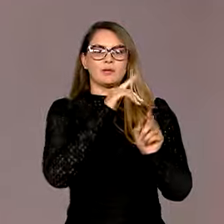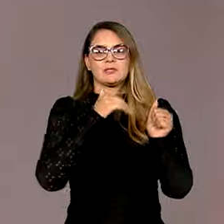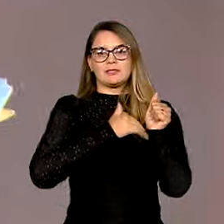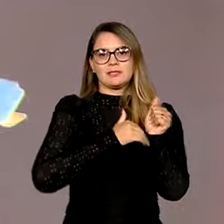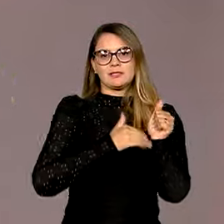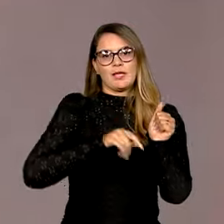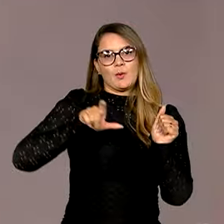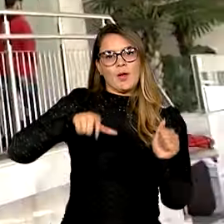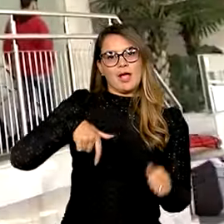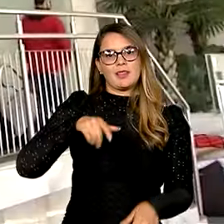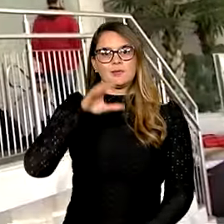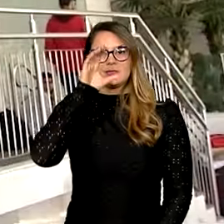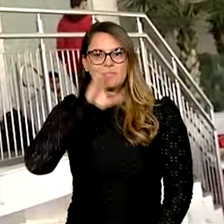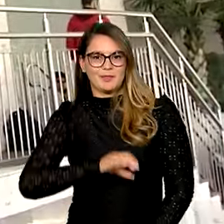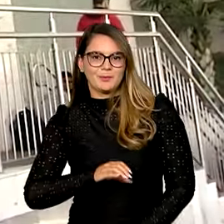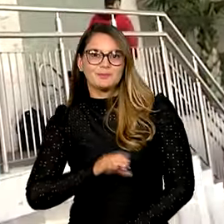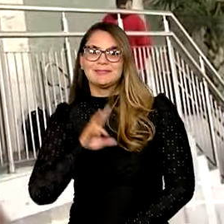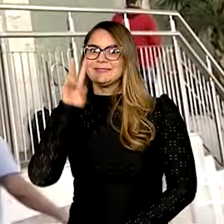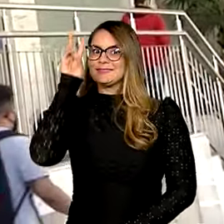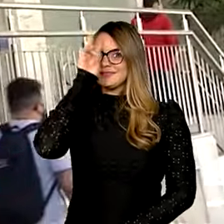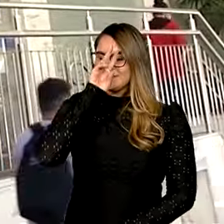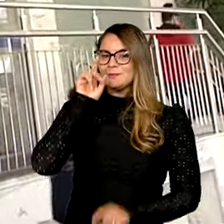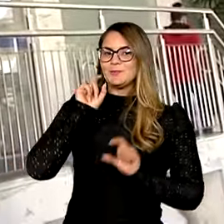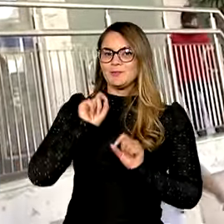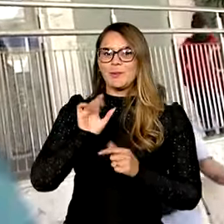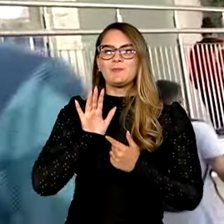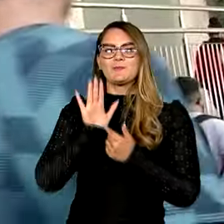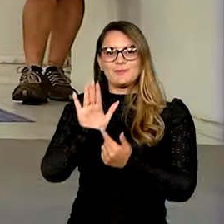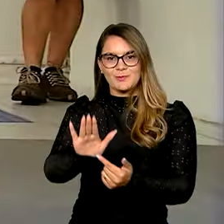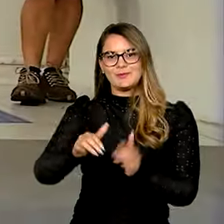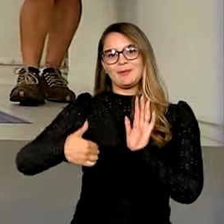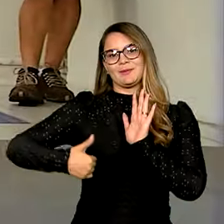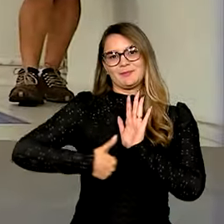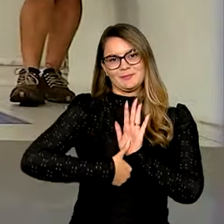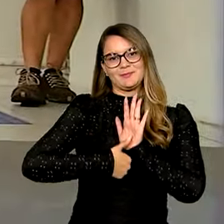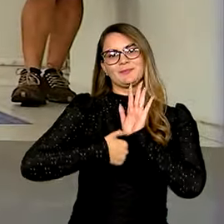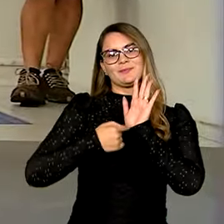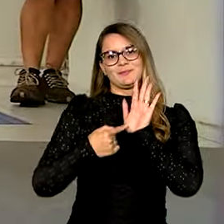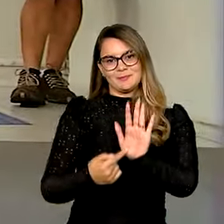do cartão cidadão. E não se esqueça de apresentar o documento de identidade.